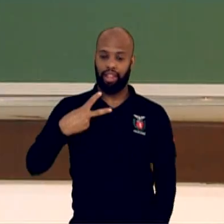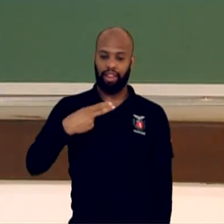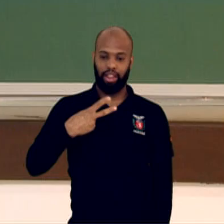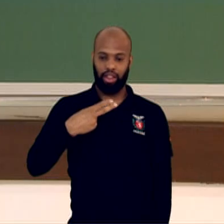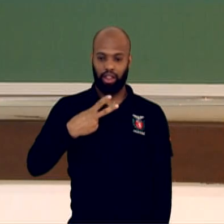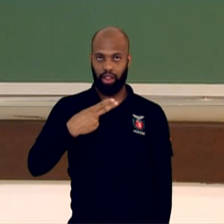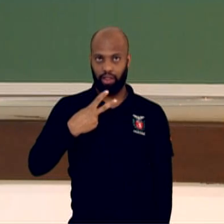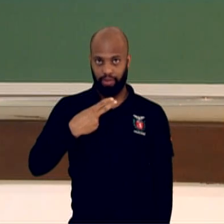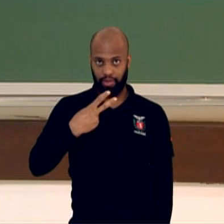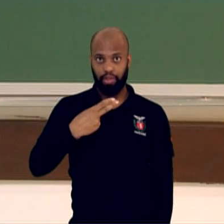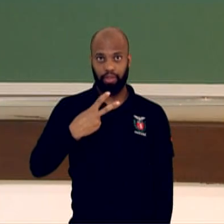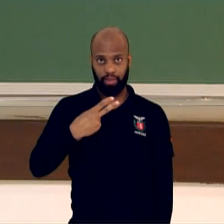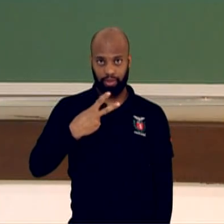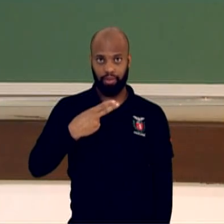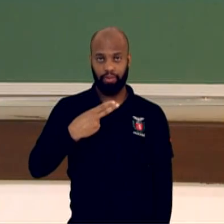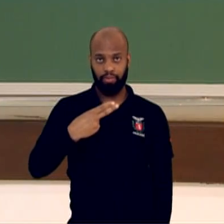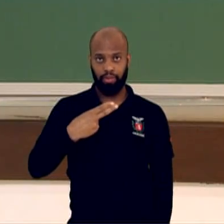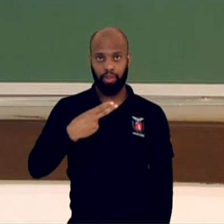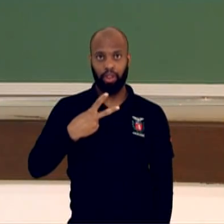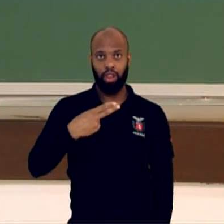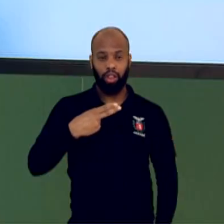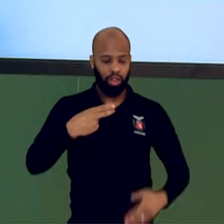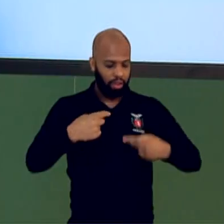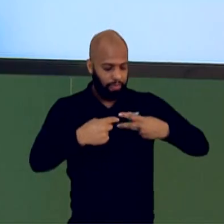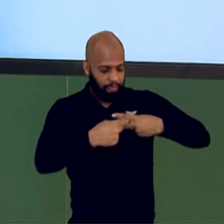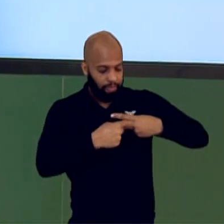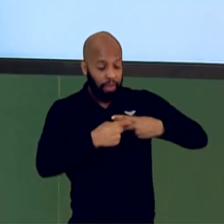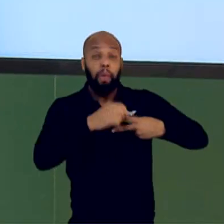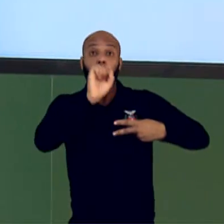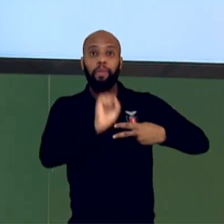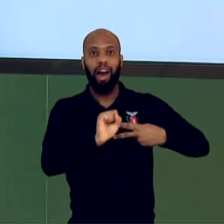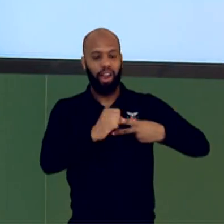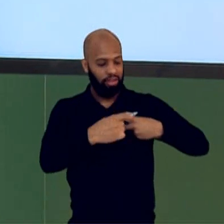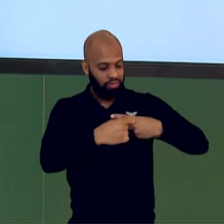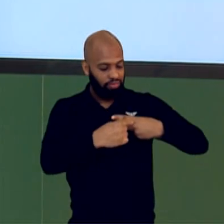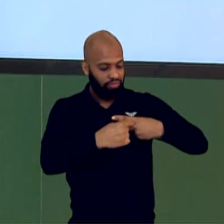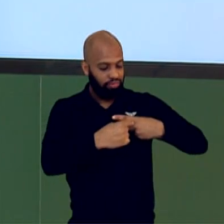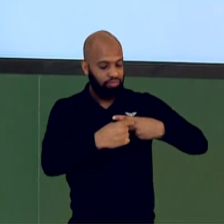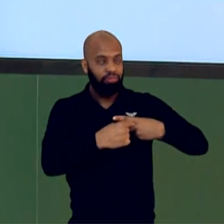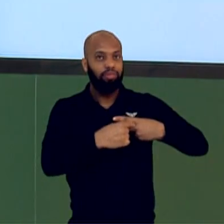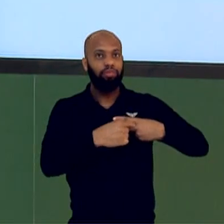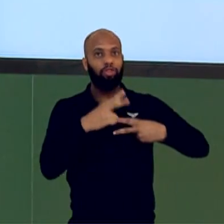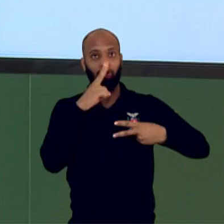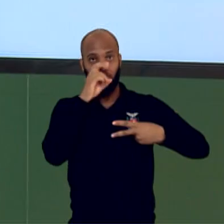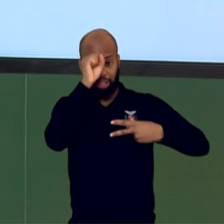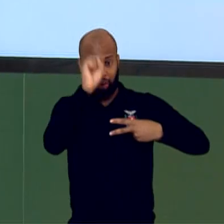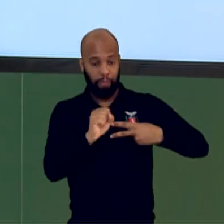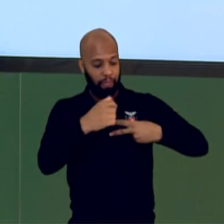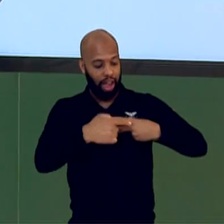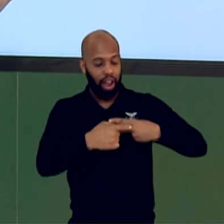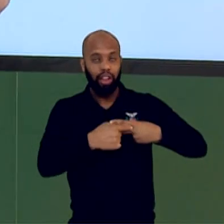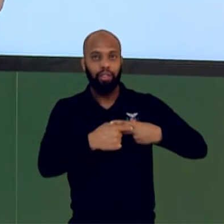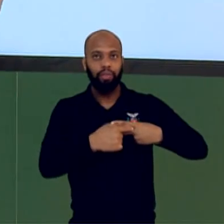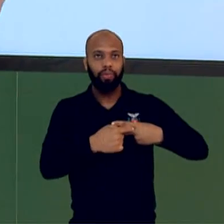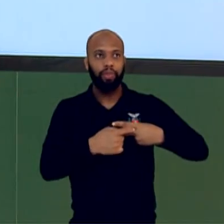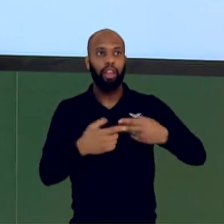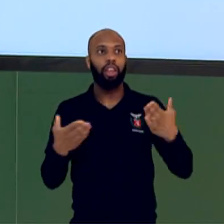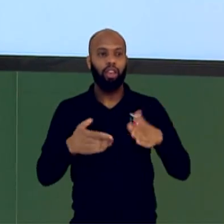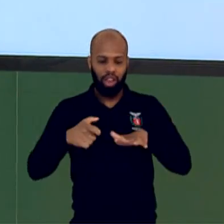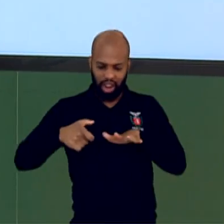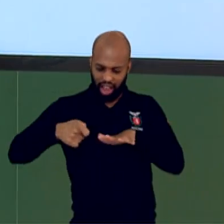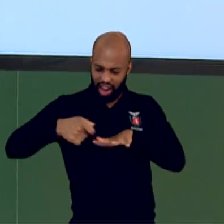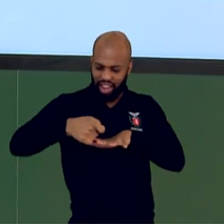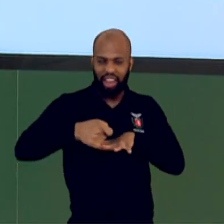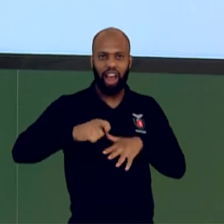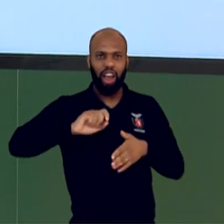Tesoura. Tesoura, gente, o que está no meio é o ponto fixo. A gente acabou de falar no exercício anterior, né? Então, não é. O alicate é